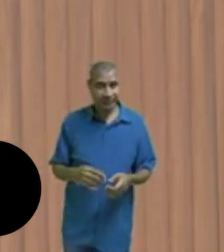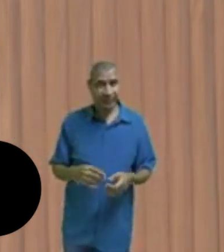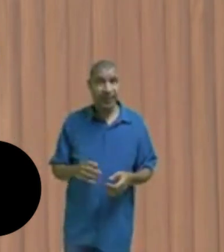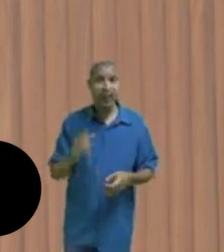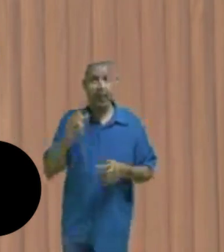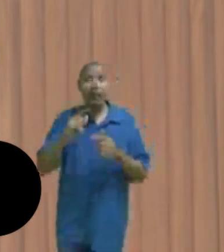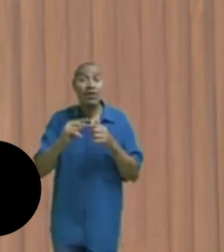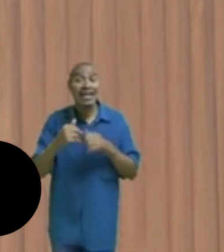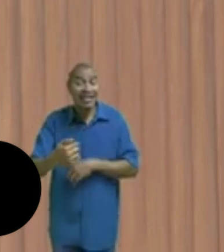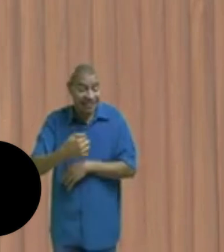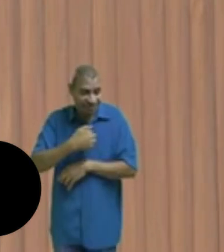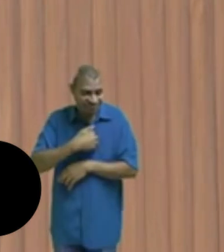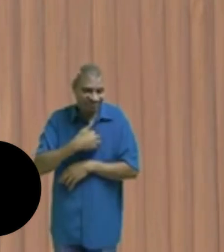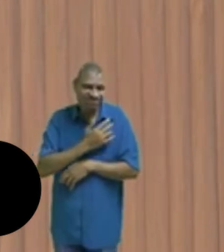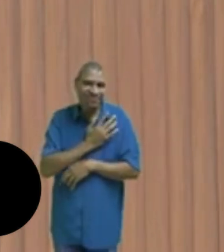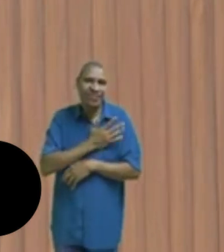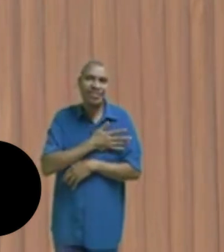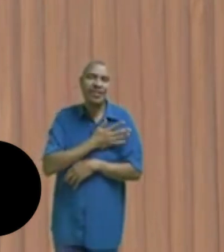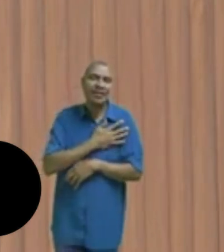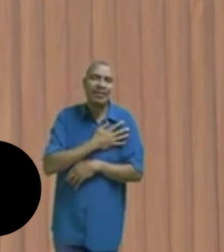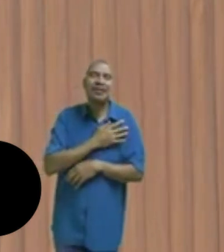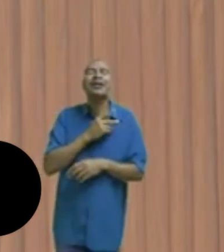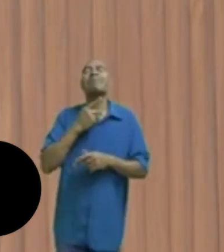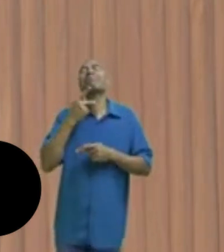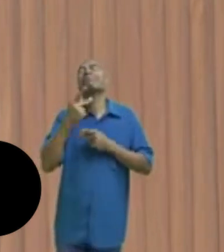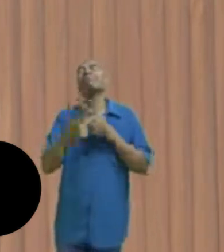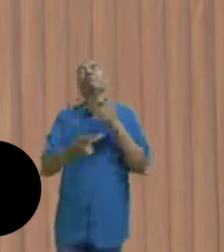de coração que proclamamos.